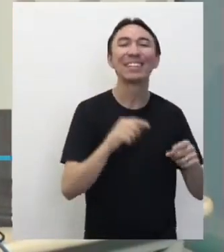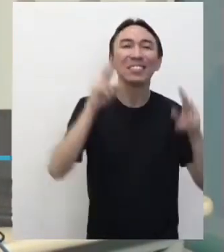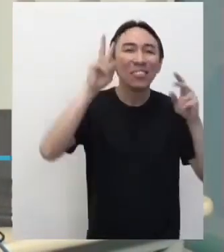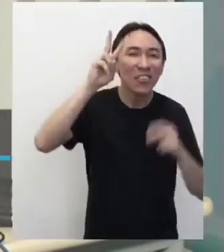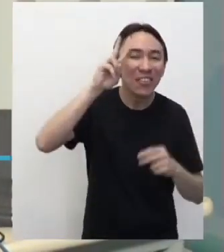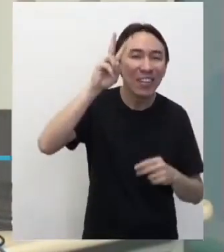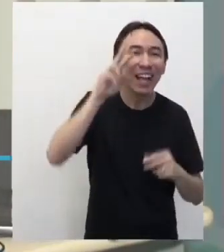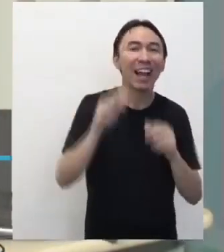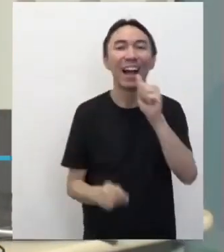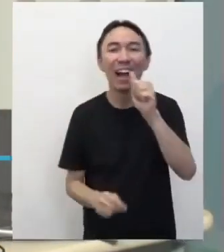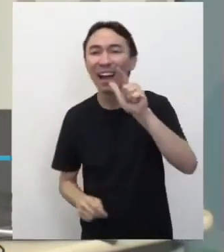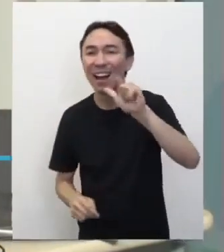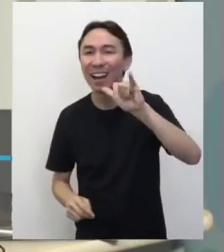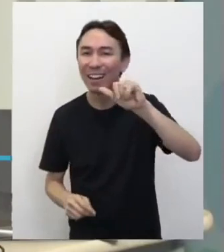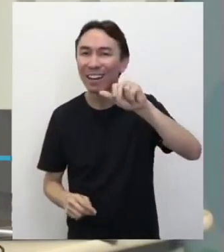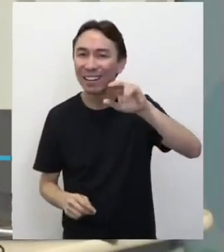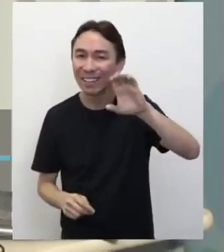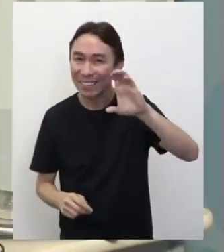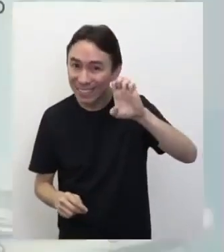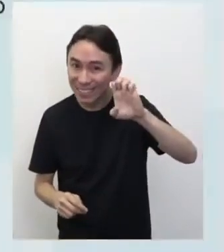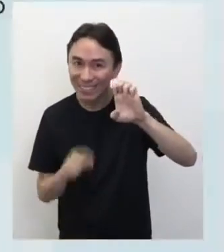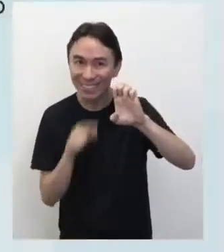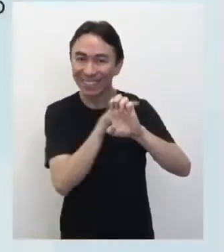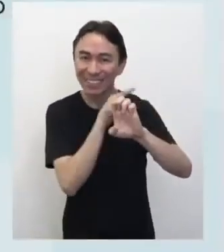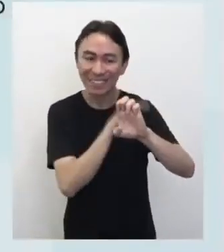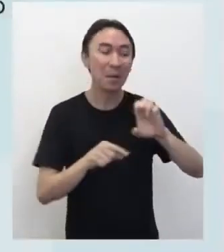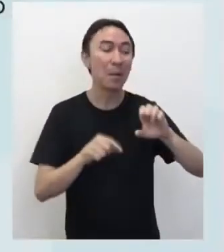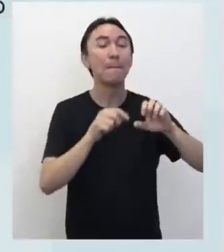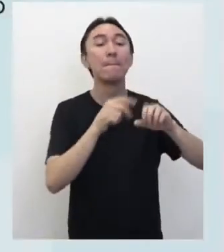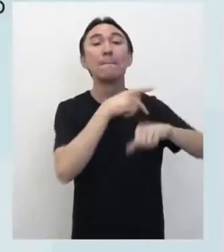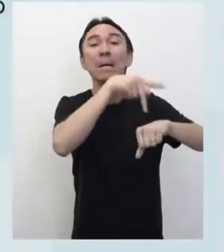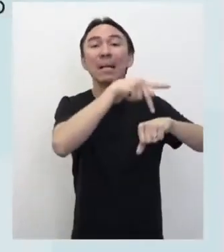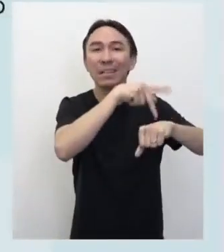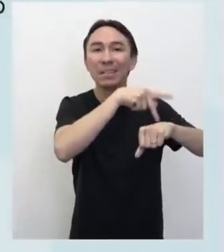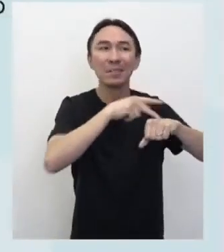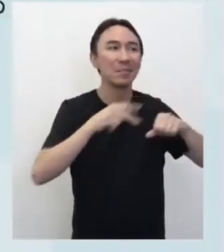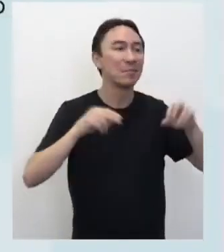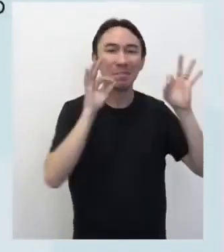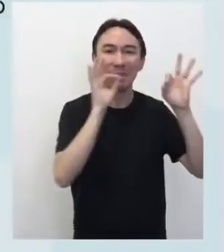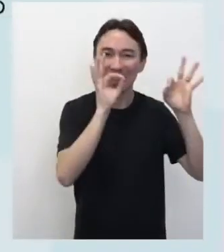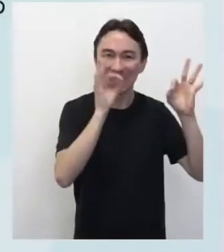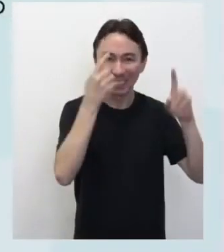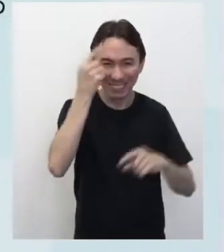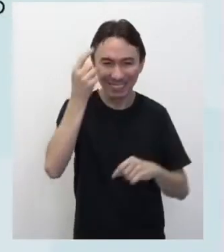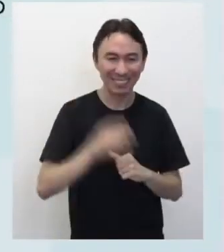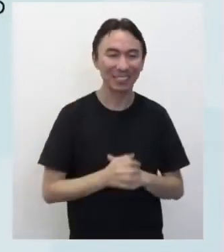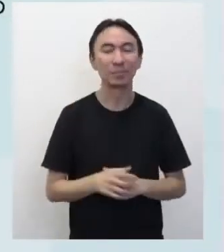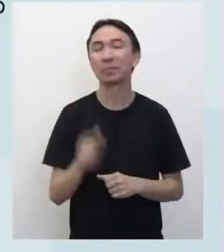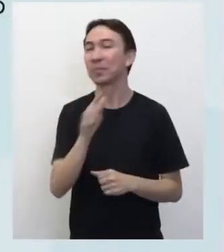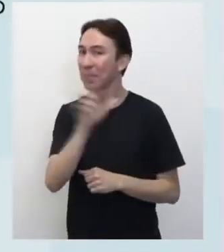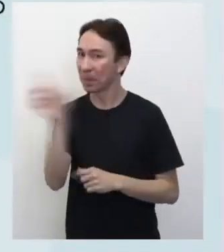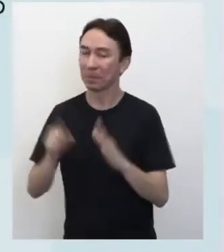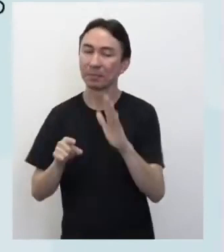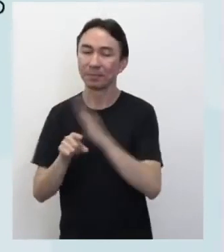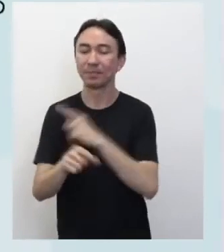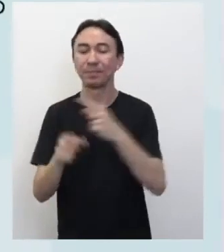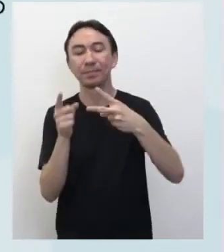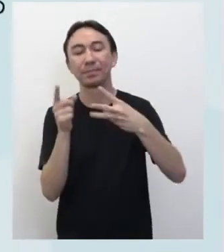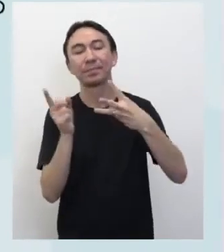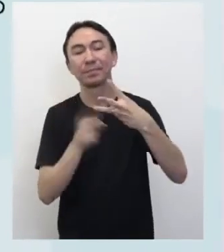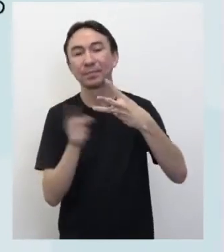Alienista. Na tela, mais duas perguntinhas para vocês, ó, presta atenção. 3, gente, por que